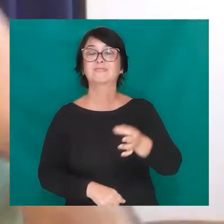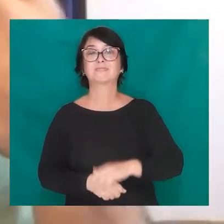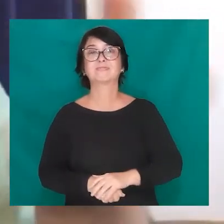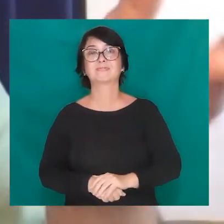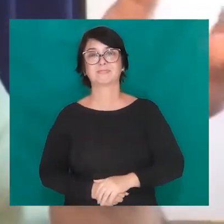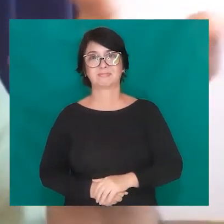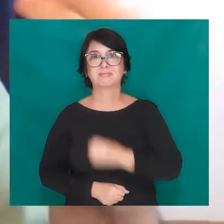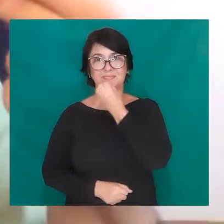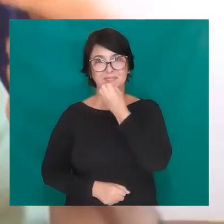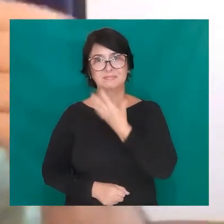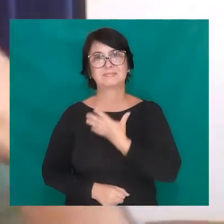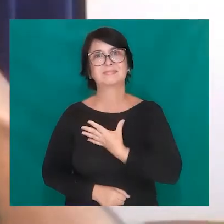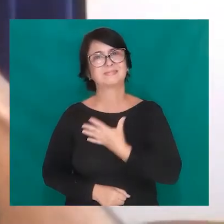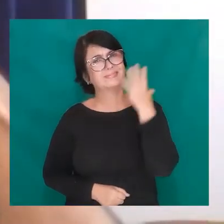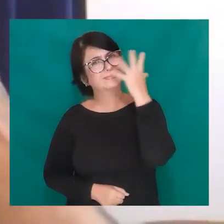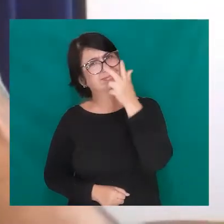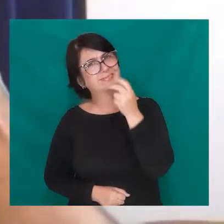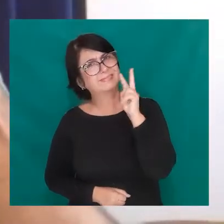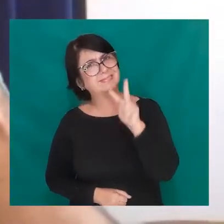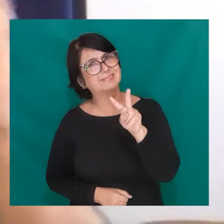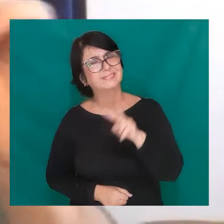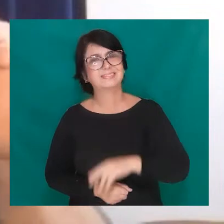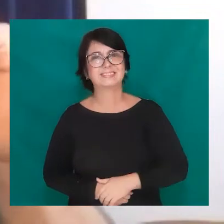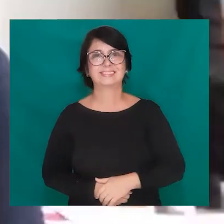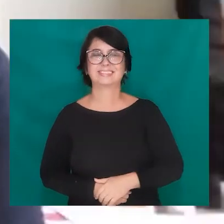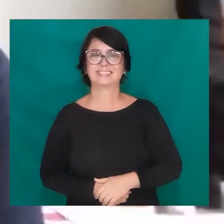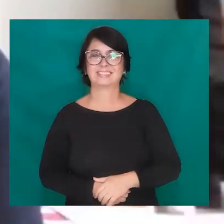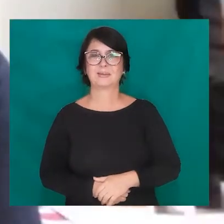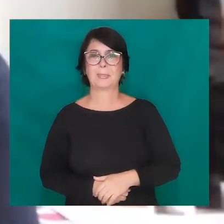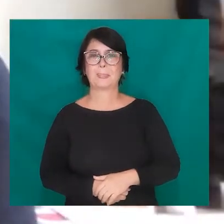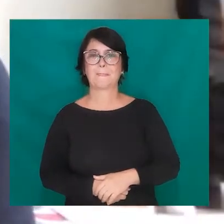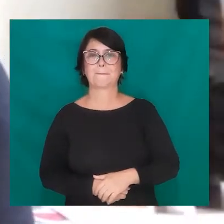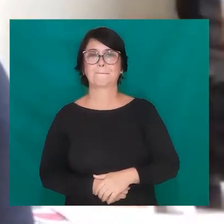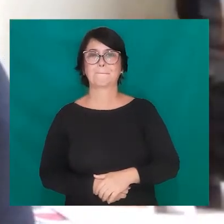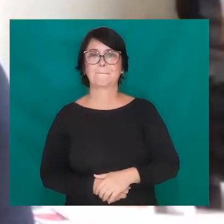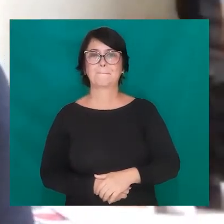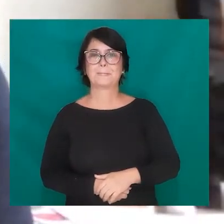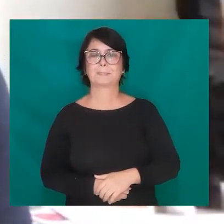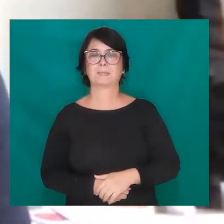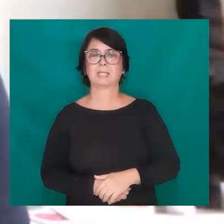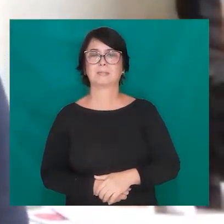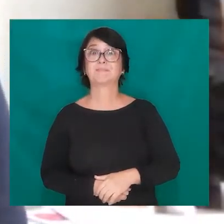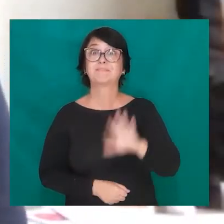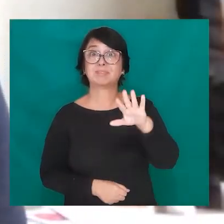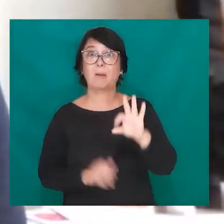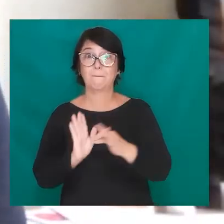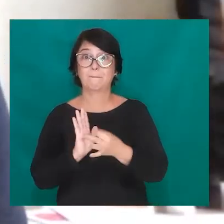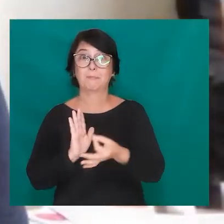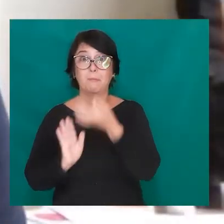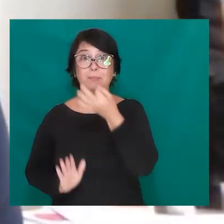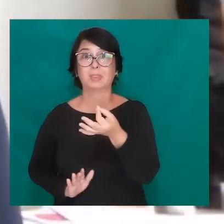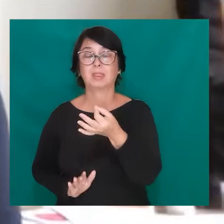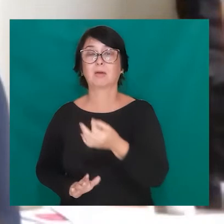passar isso é muito é lindo de ver. E Guilherme também, só para fazer um... Claro. De